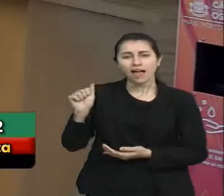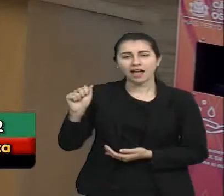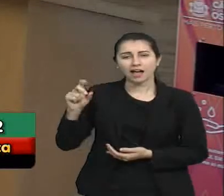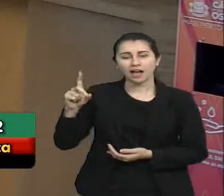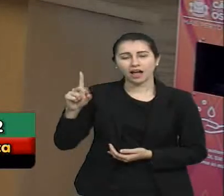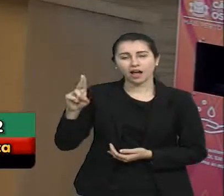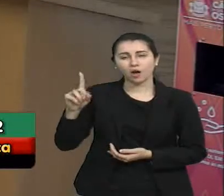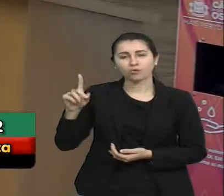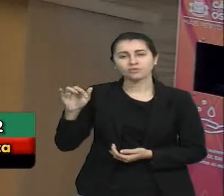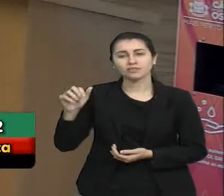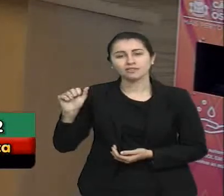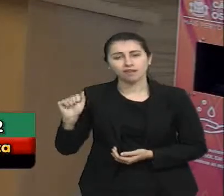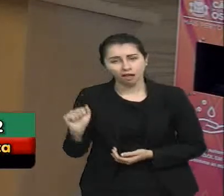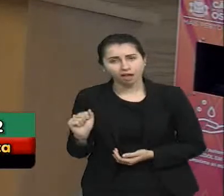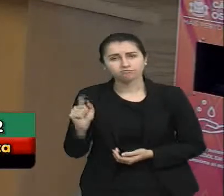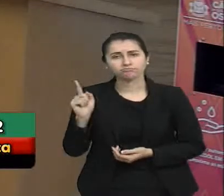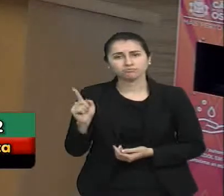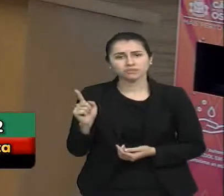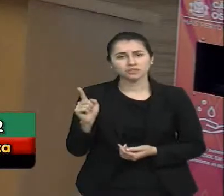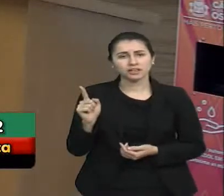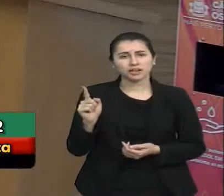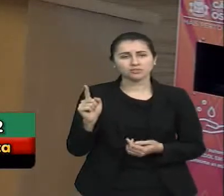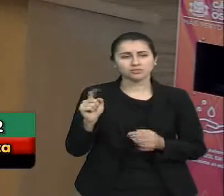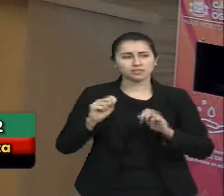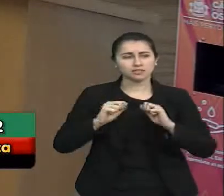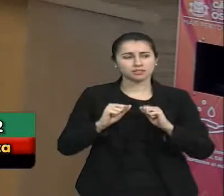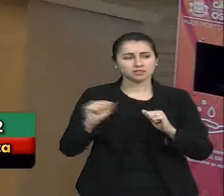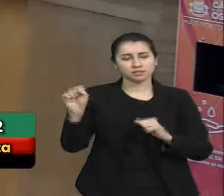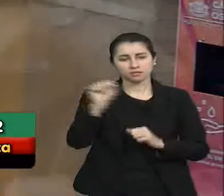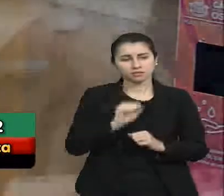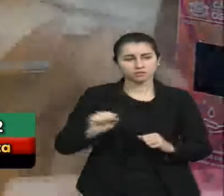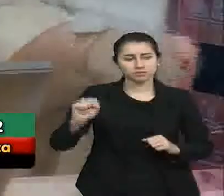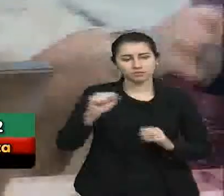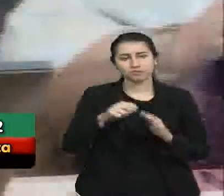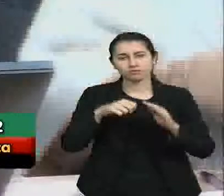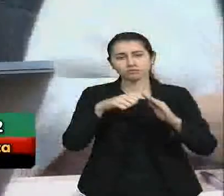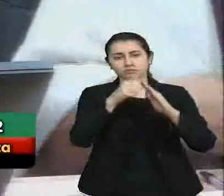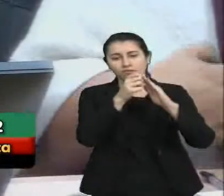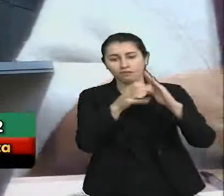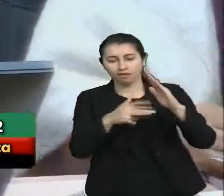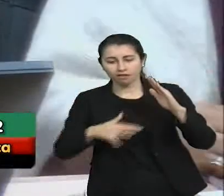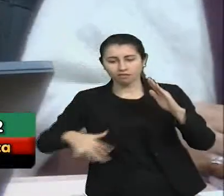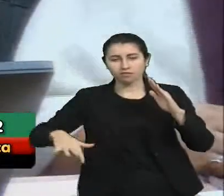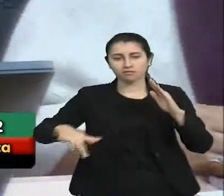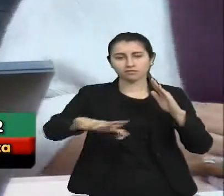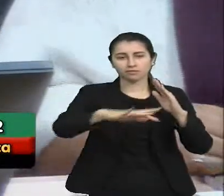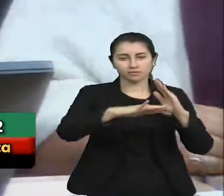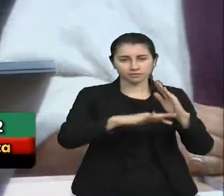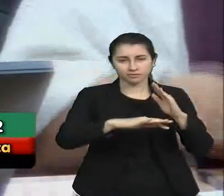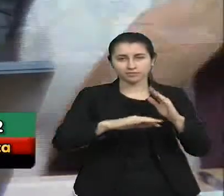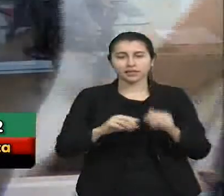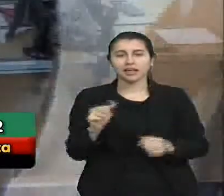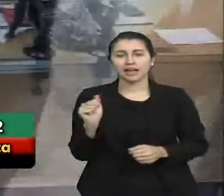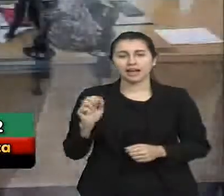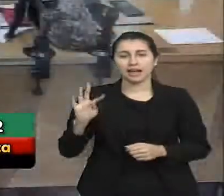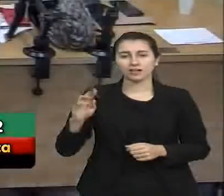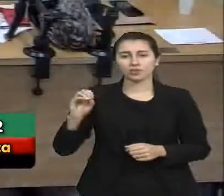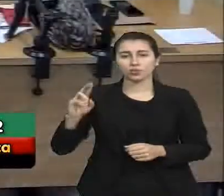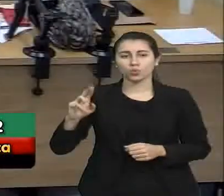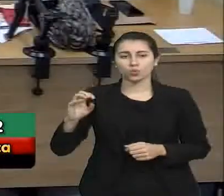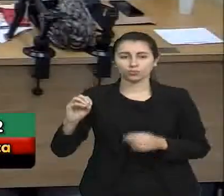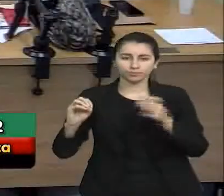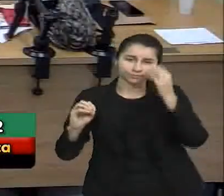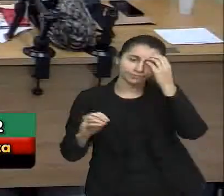representante da Associação dos Terreiros de Umbanda e Candomblé de Osasco e região, Atuco.